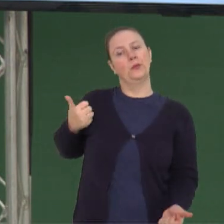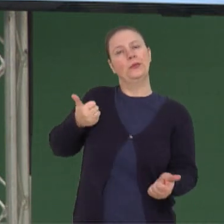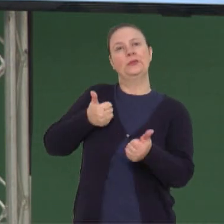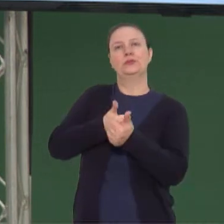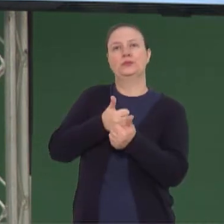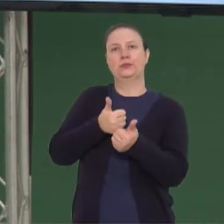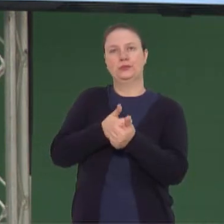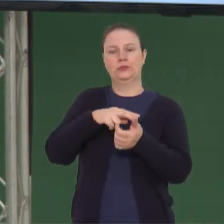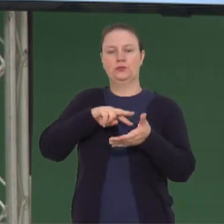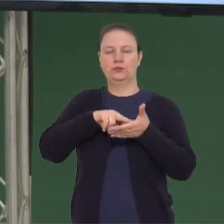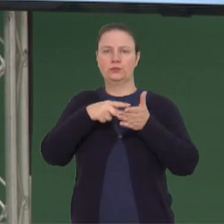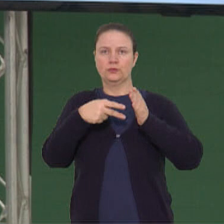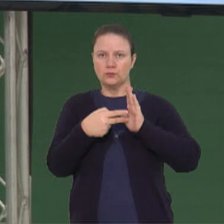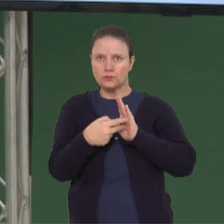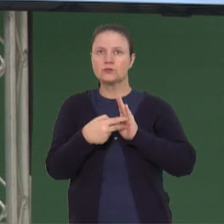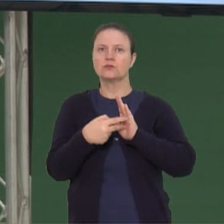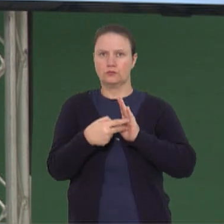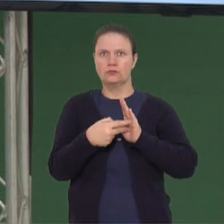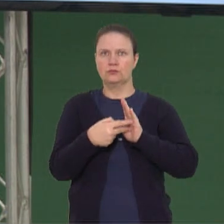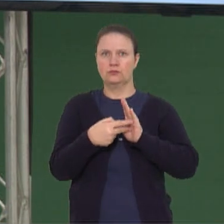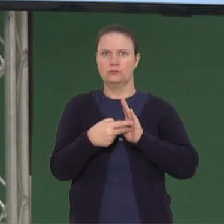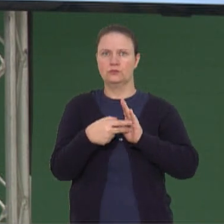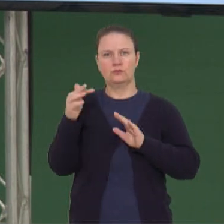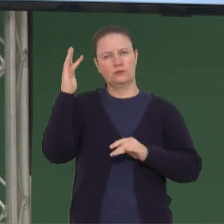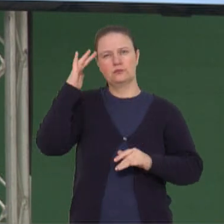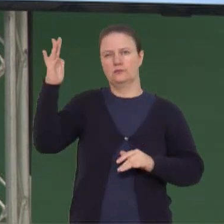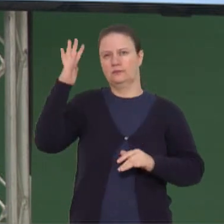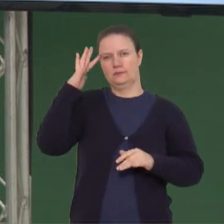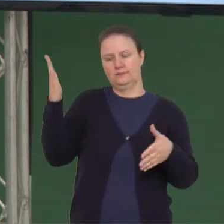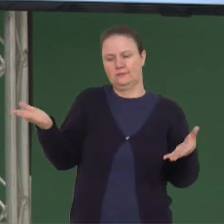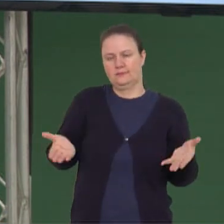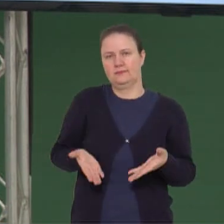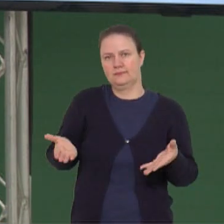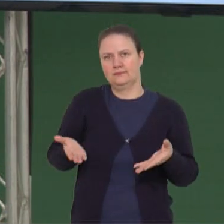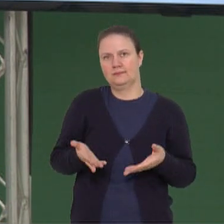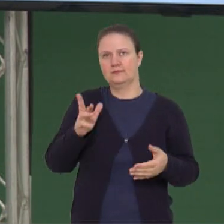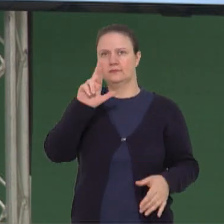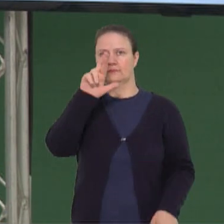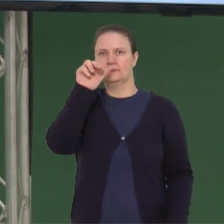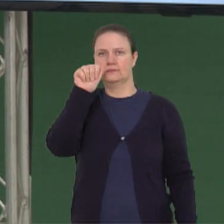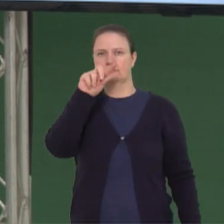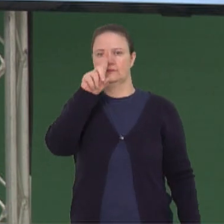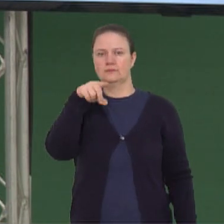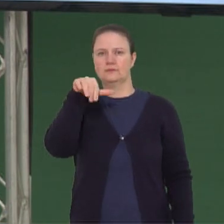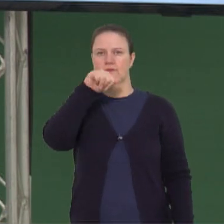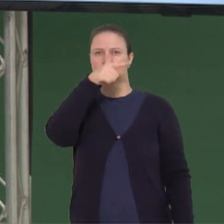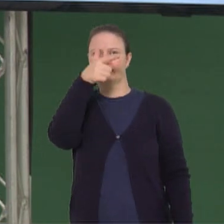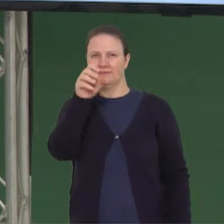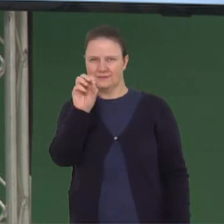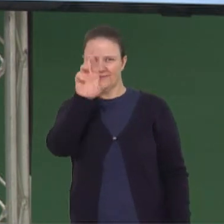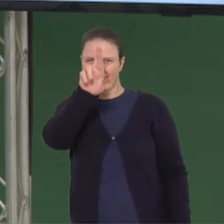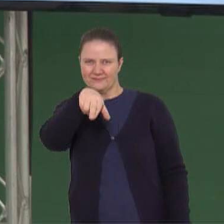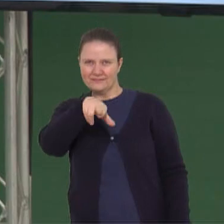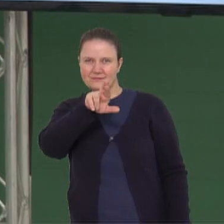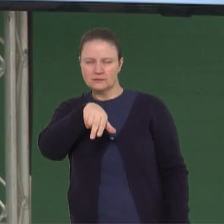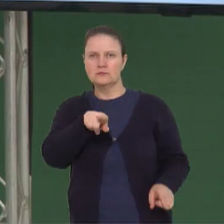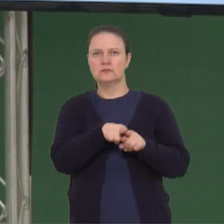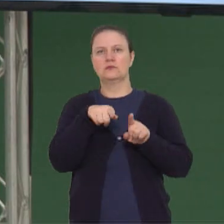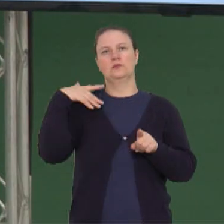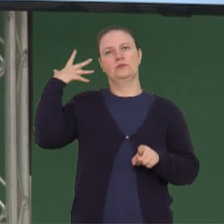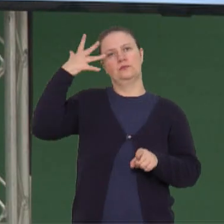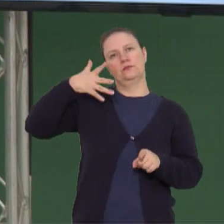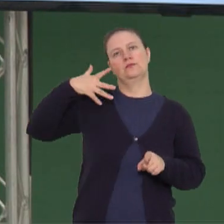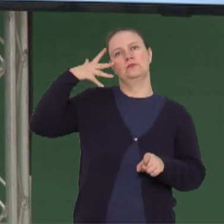próximo do que se faz na filosofia hoje. Palavra razão ou palavra discurso para traduzir a